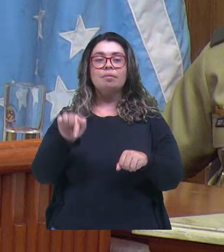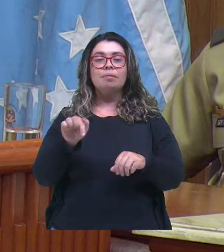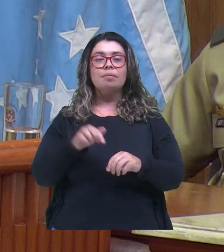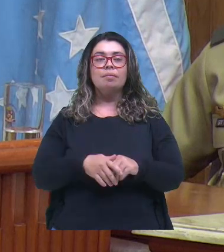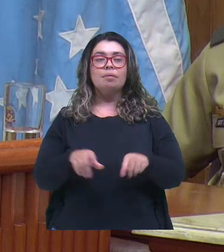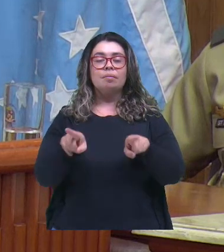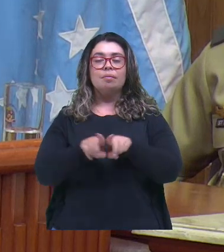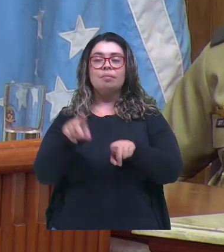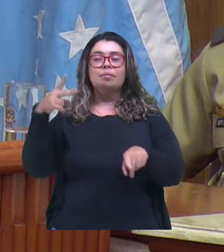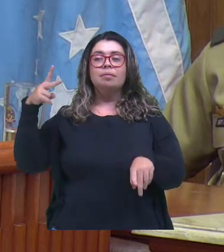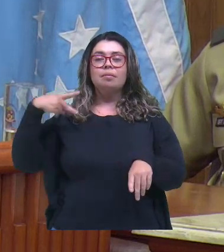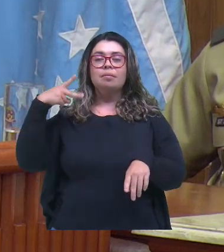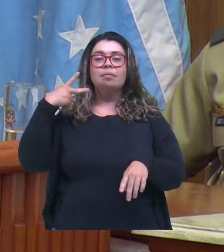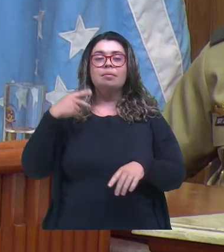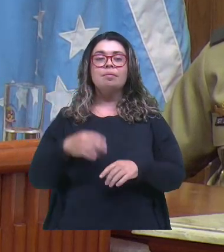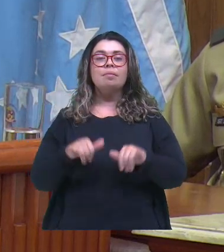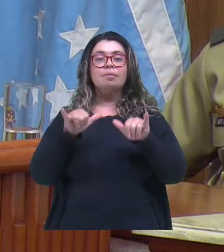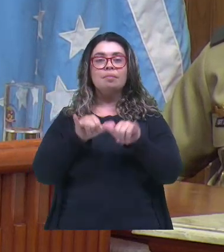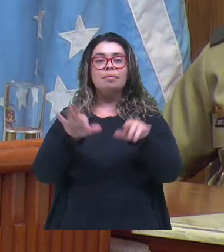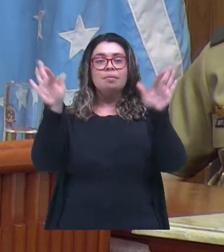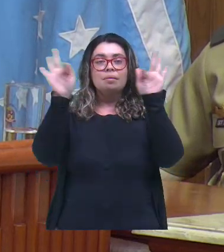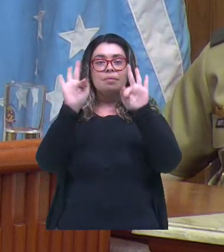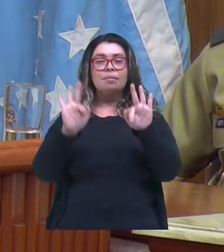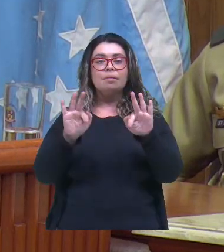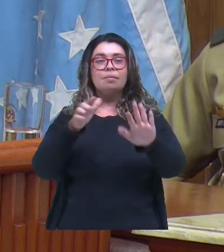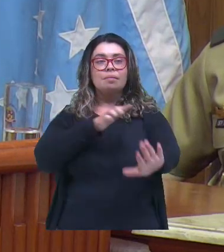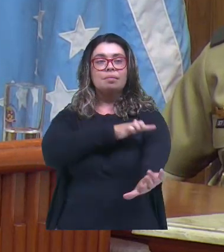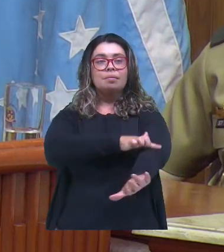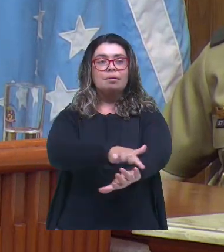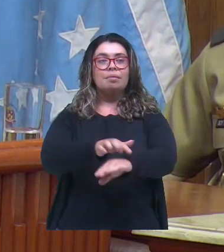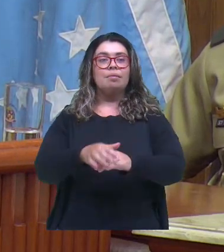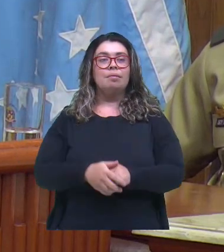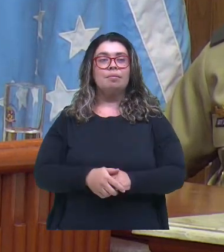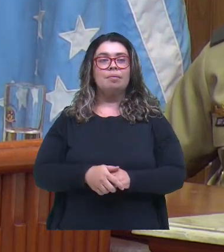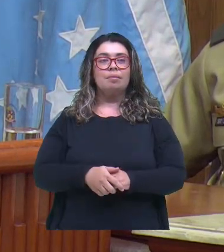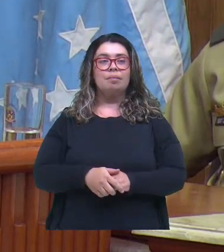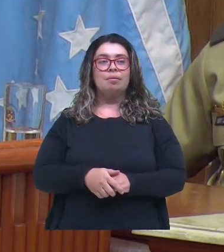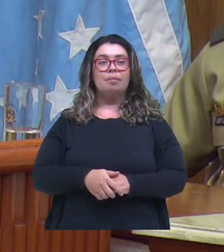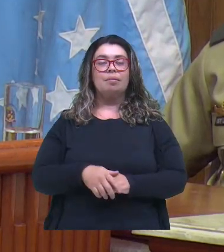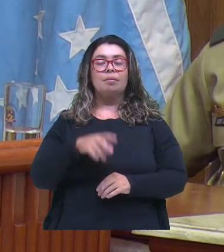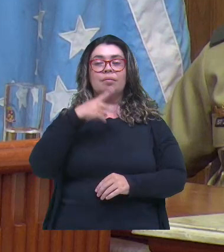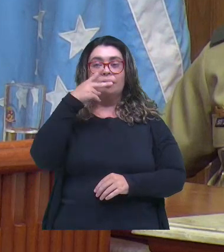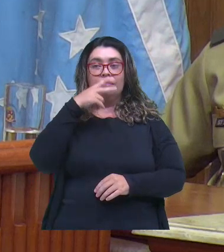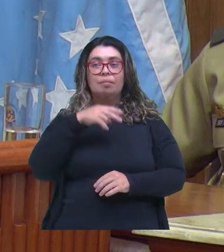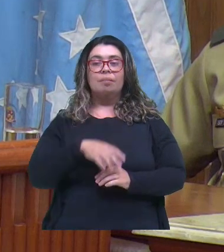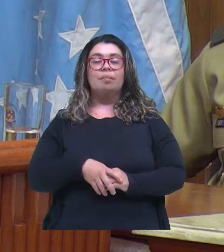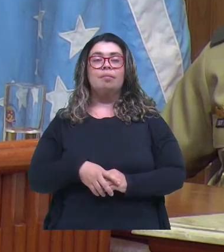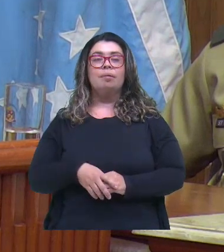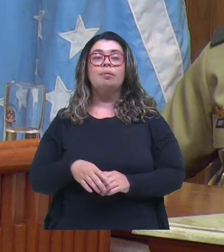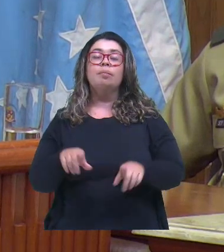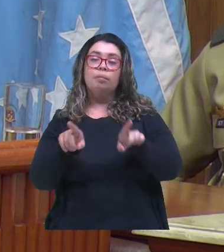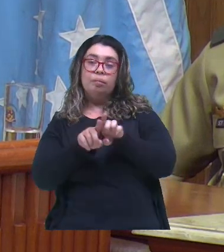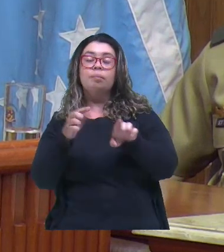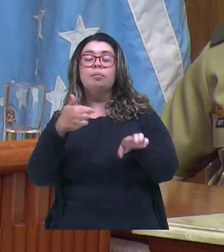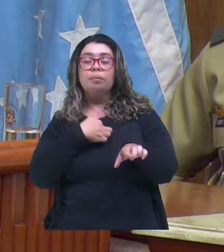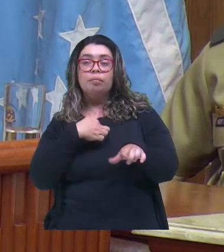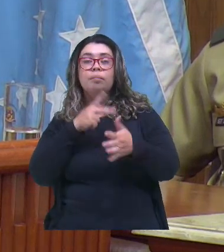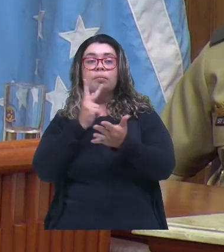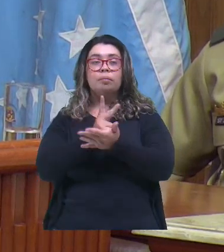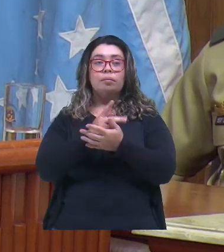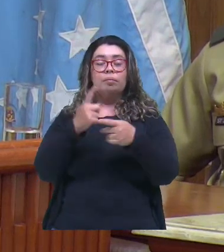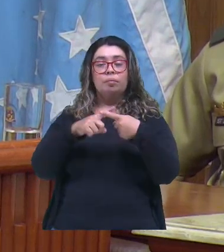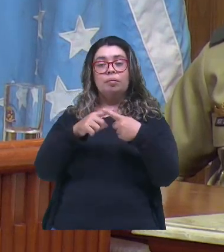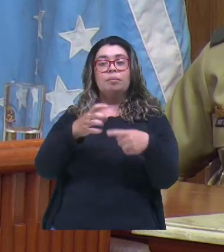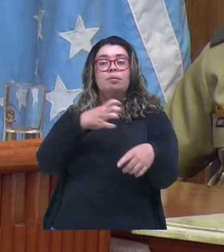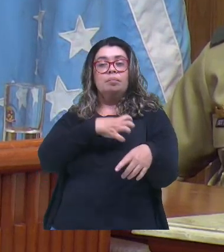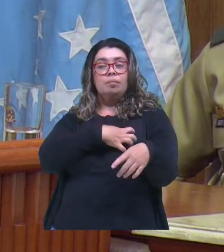um vereador e fico feliz em honrá-los. Até estou falando na primeira pessoa, porque é assim que eu sinto.